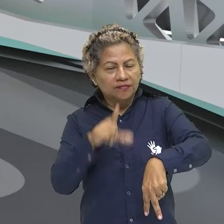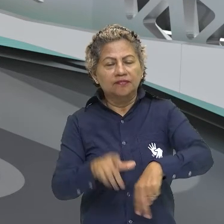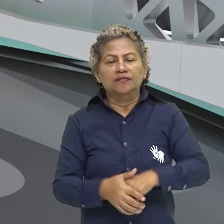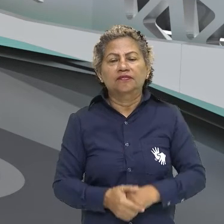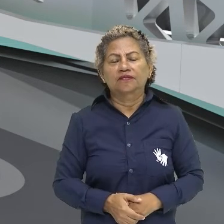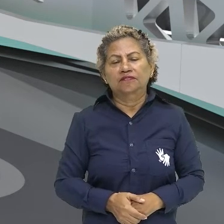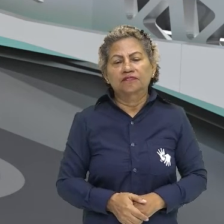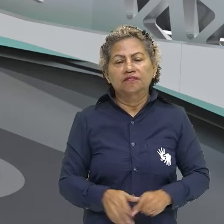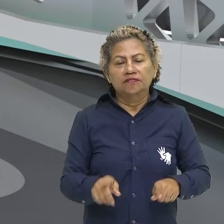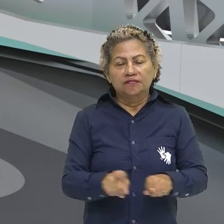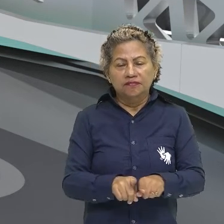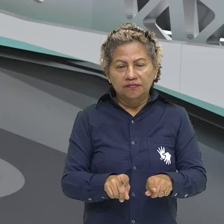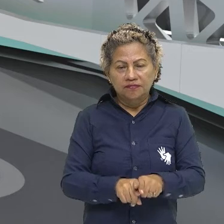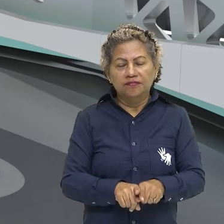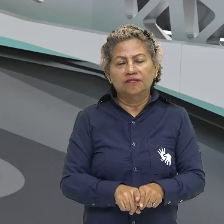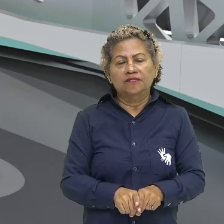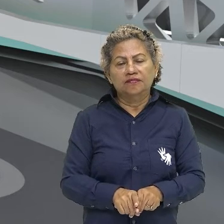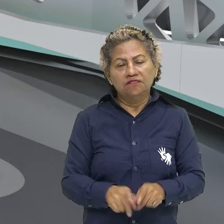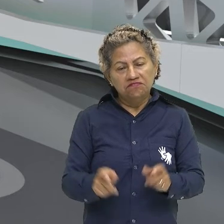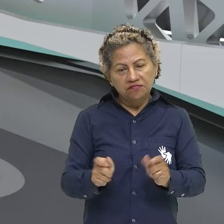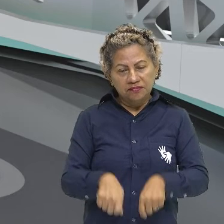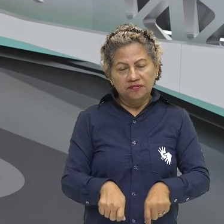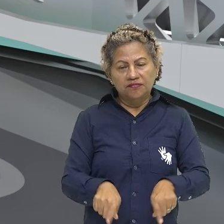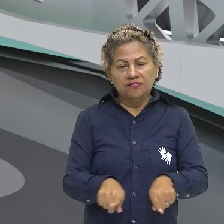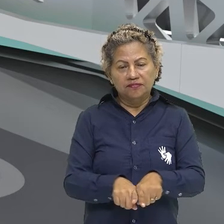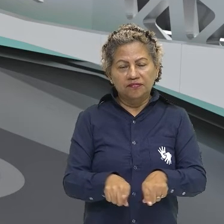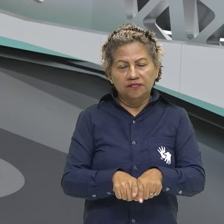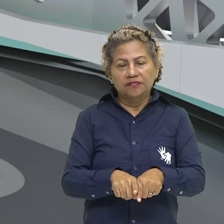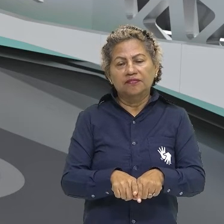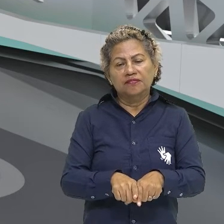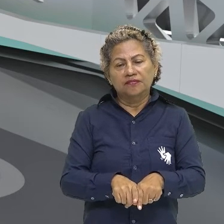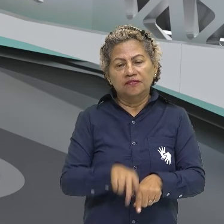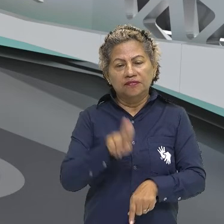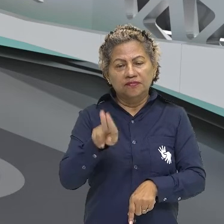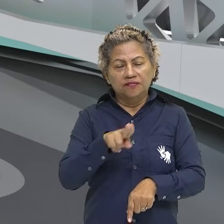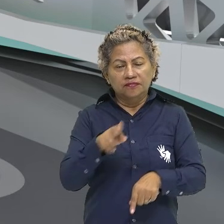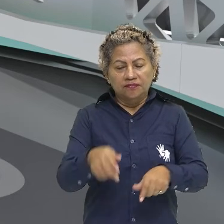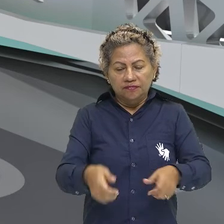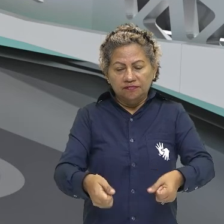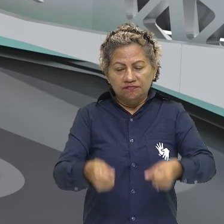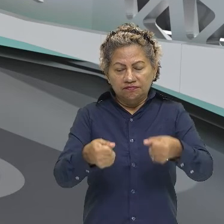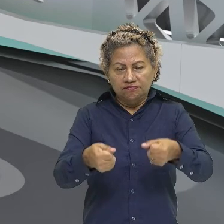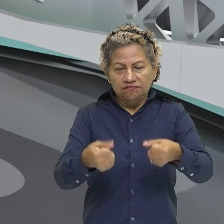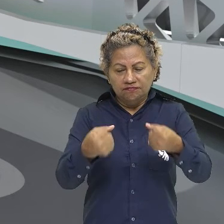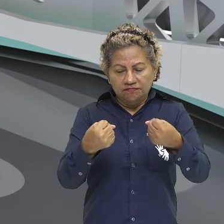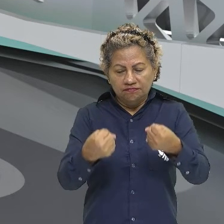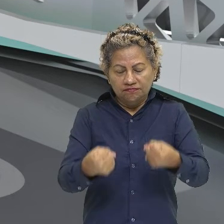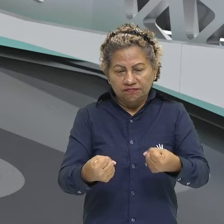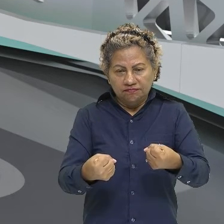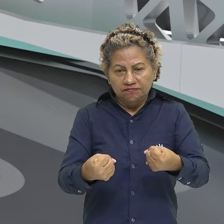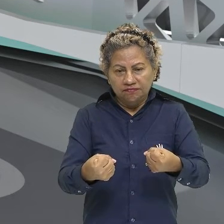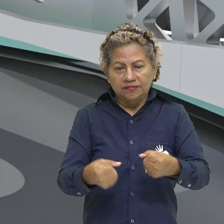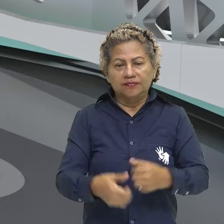Ou então com uma carga, né? Você segurando um peso com as mãos e ele te puxando para baixo.